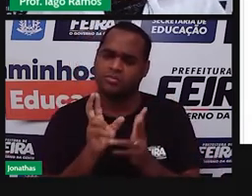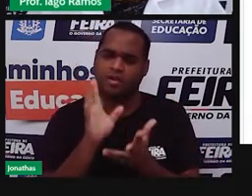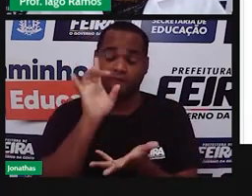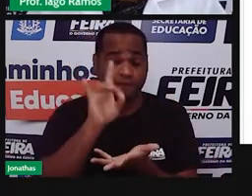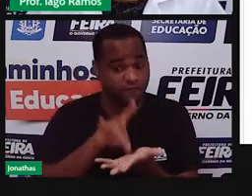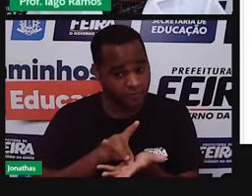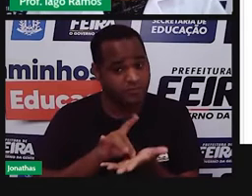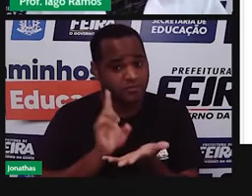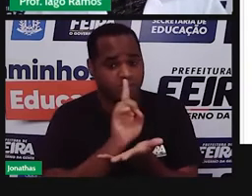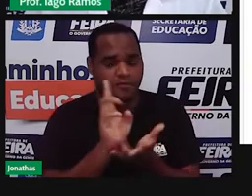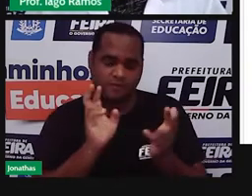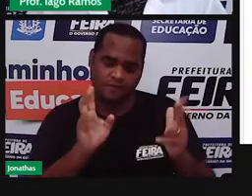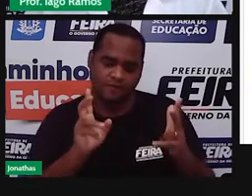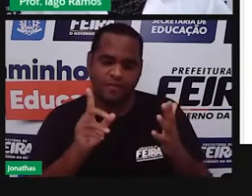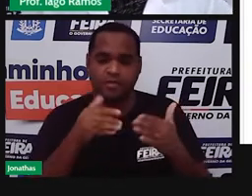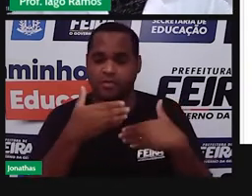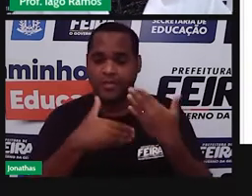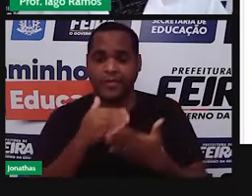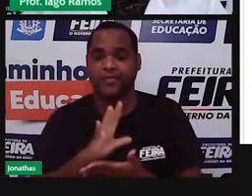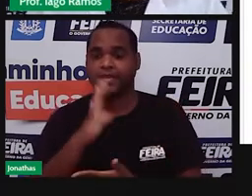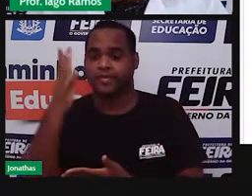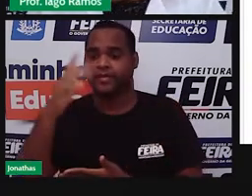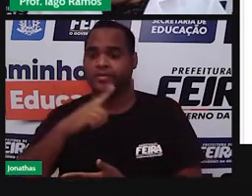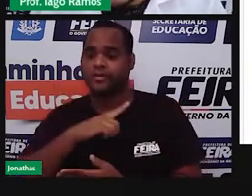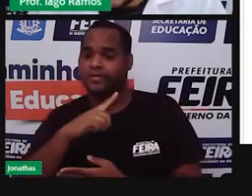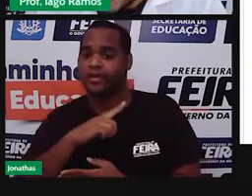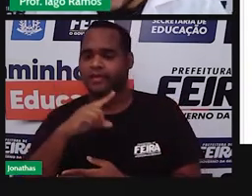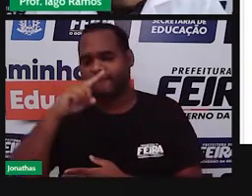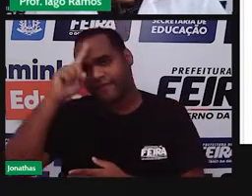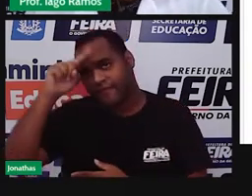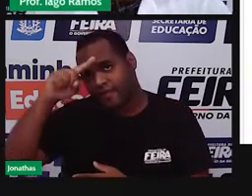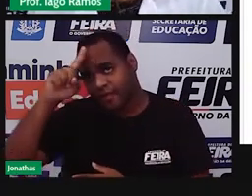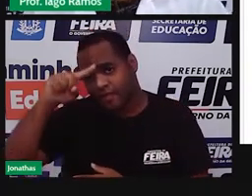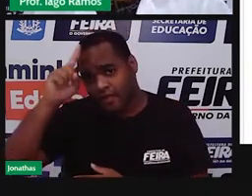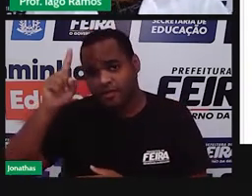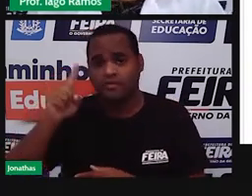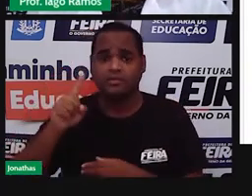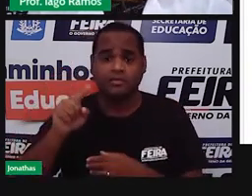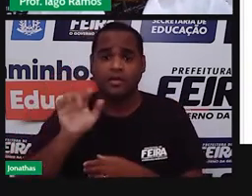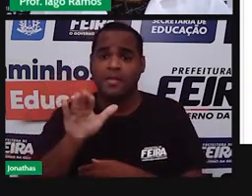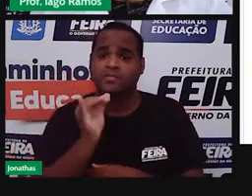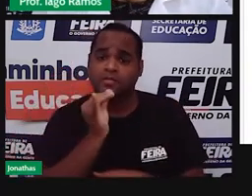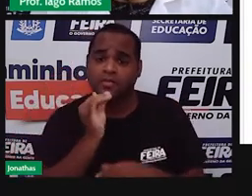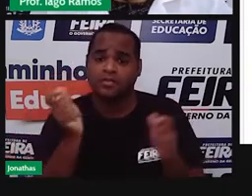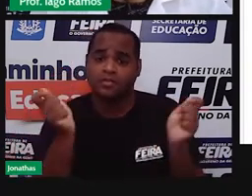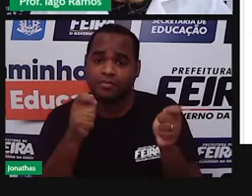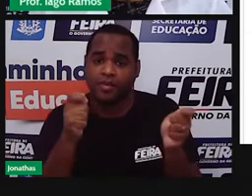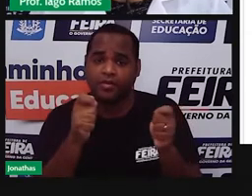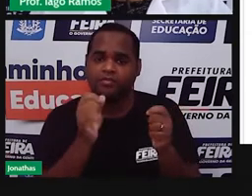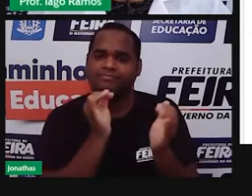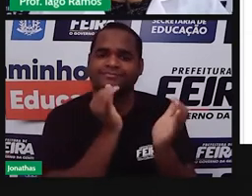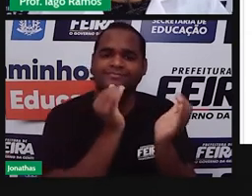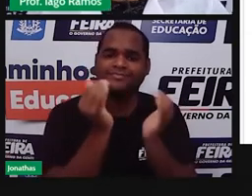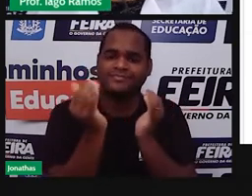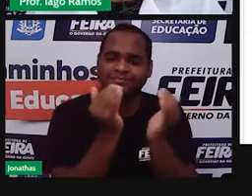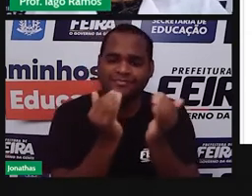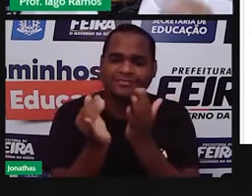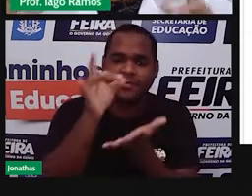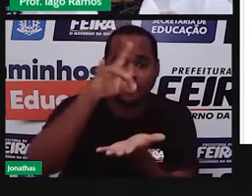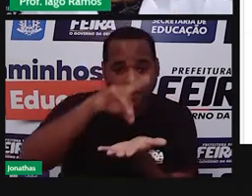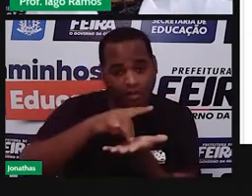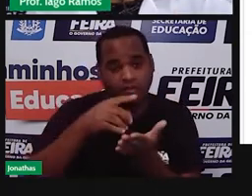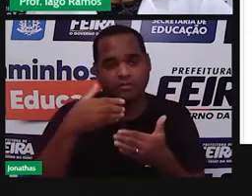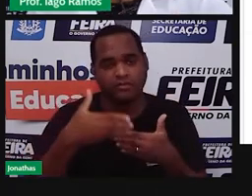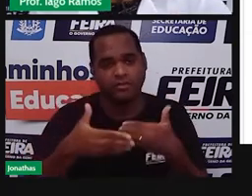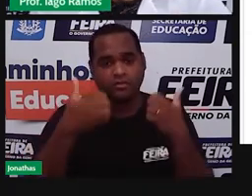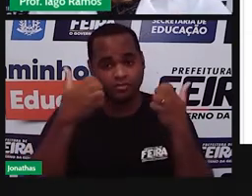que não aconteceram, são situações inventadas, mas que podem simular coisas que podem acontecer